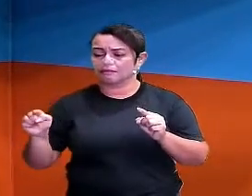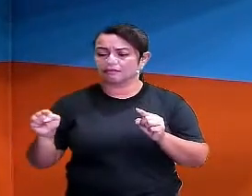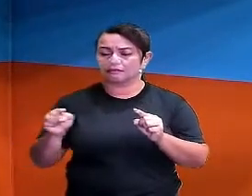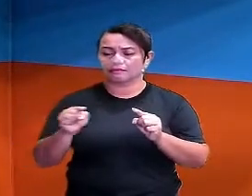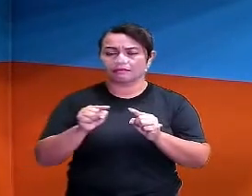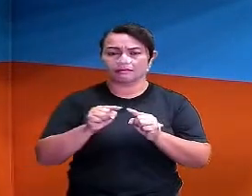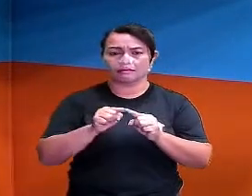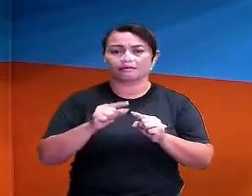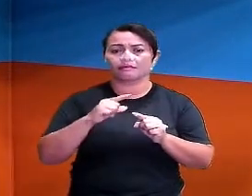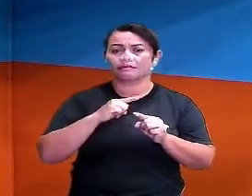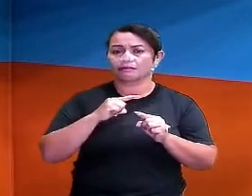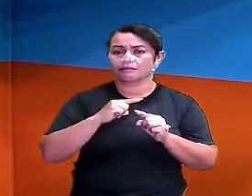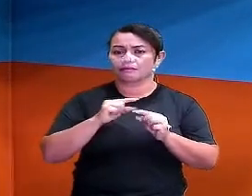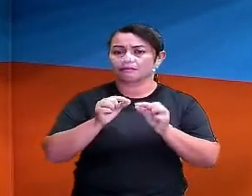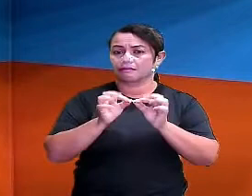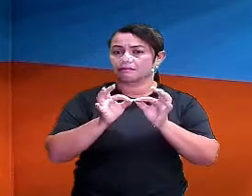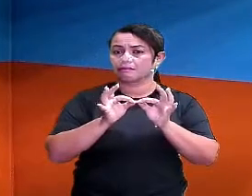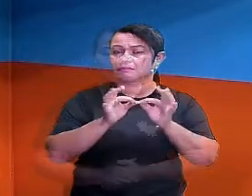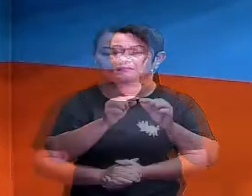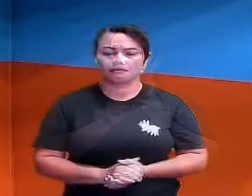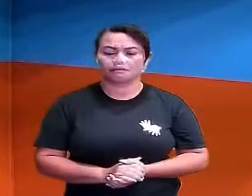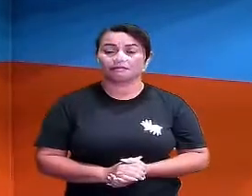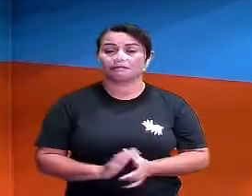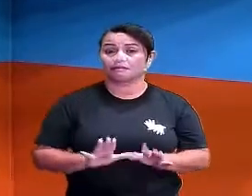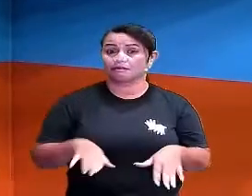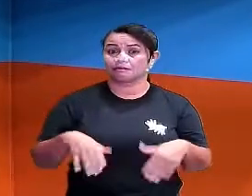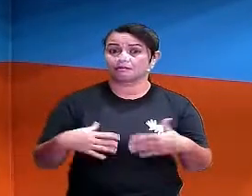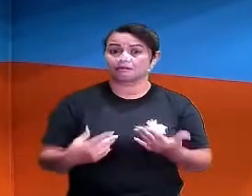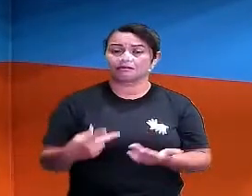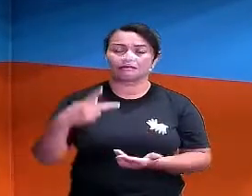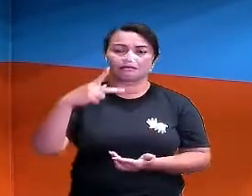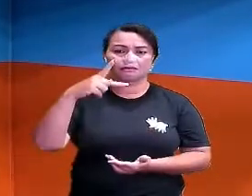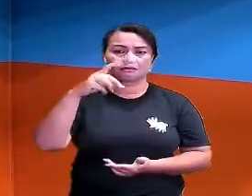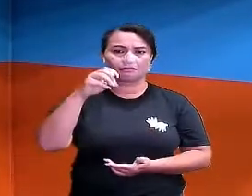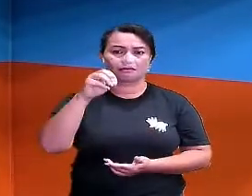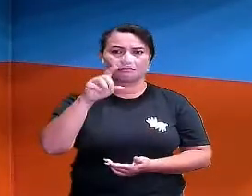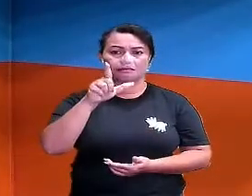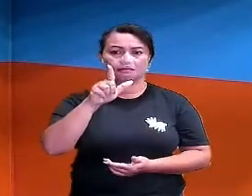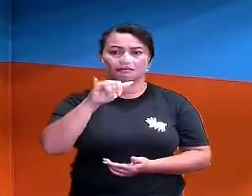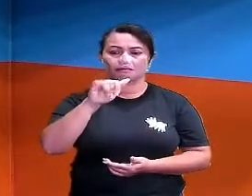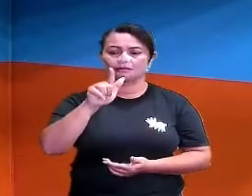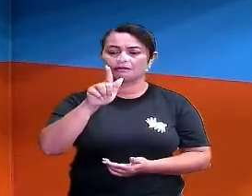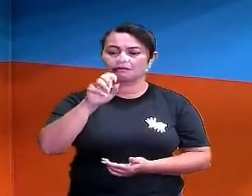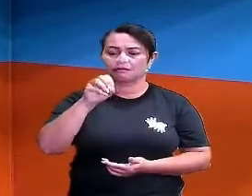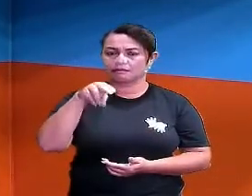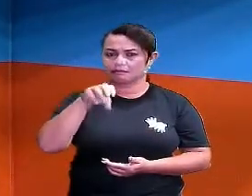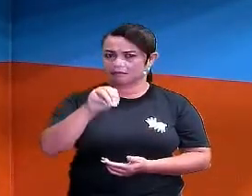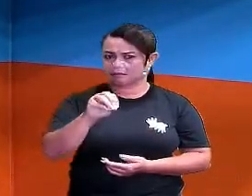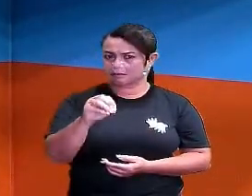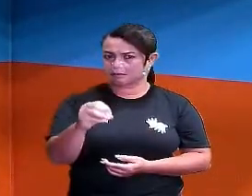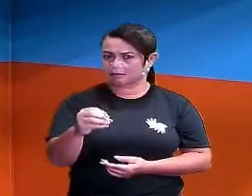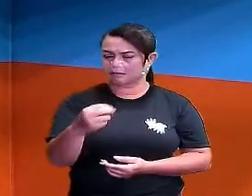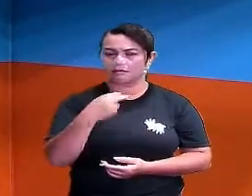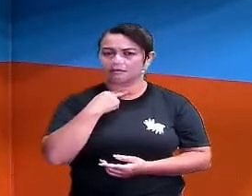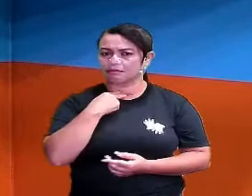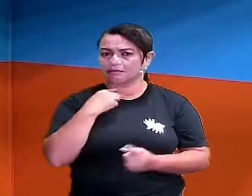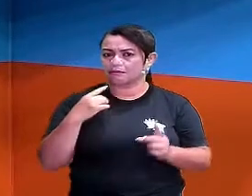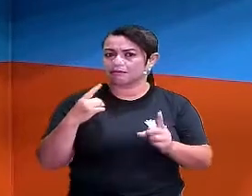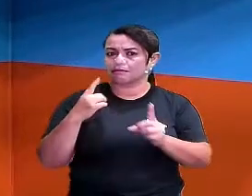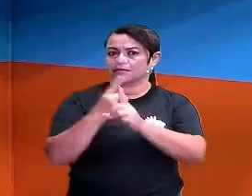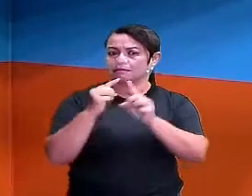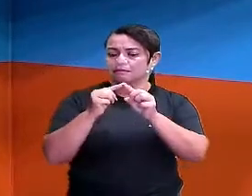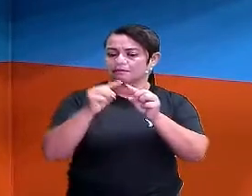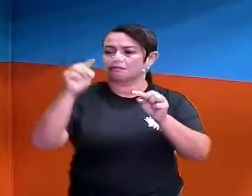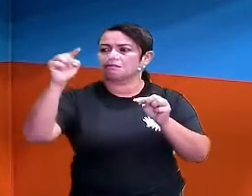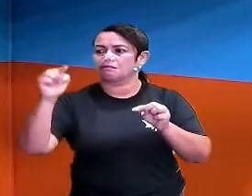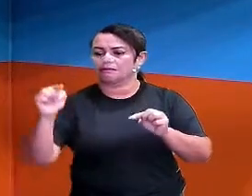linhas fechadas que não se cruzam. Então, o polígono ele não vai ter aí um encontro entre seus segmentos de reta,